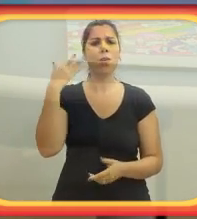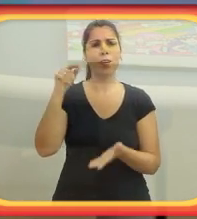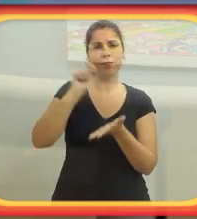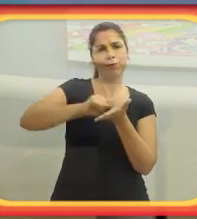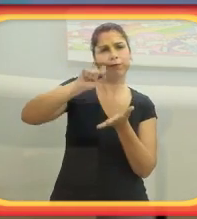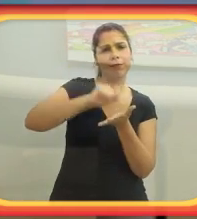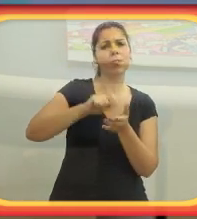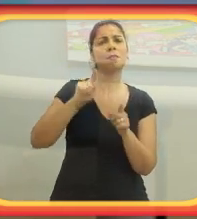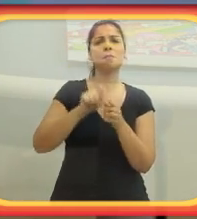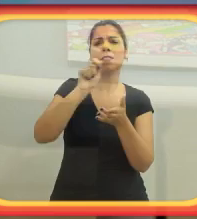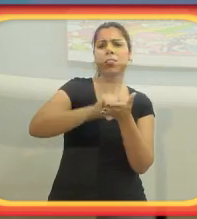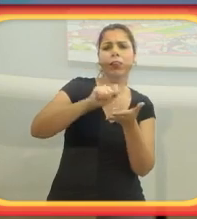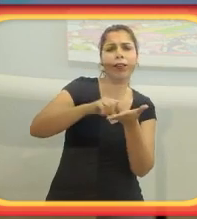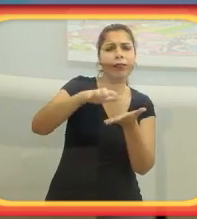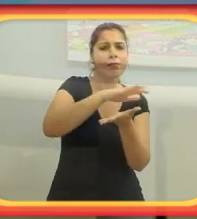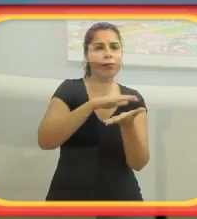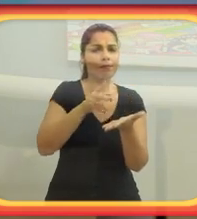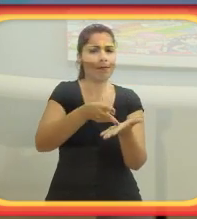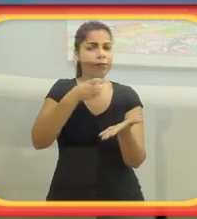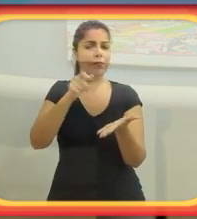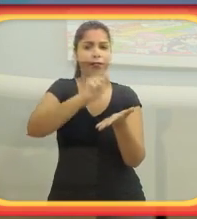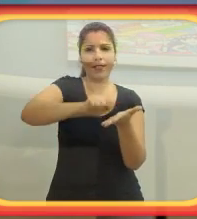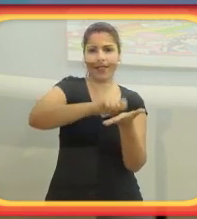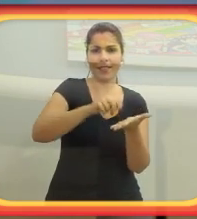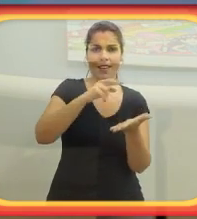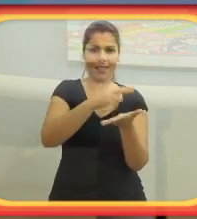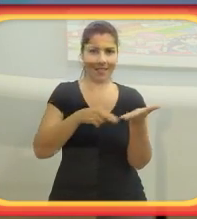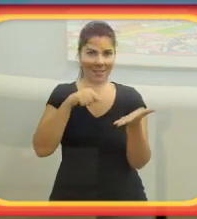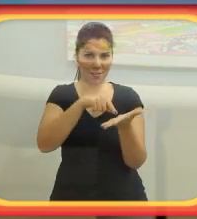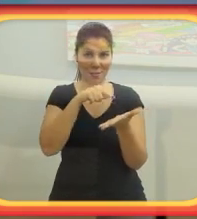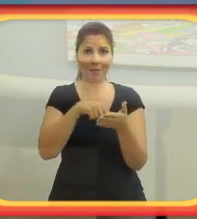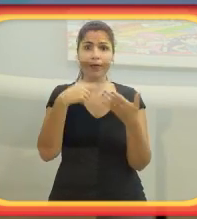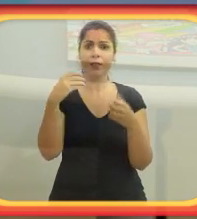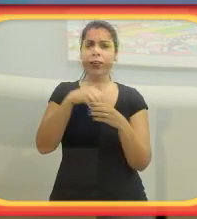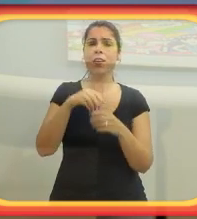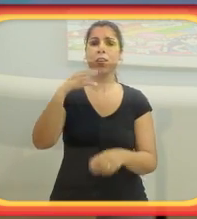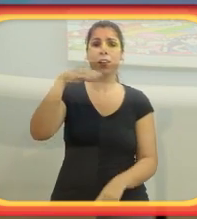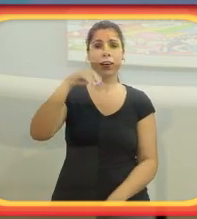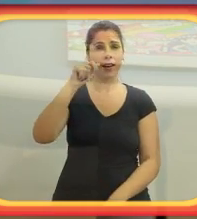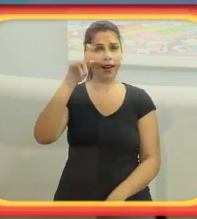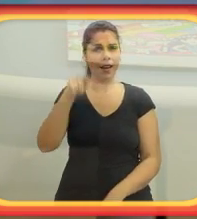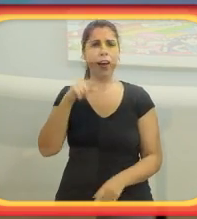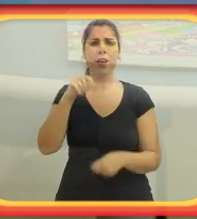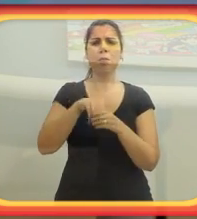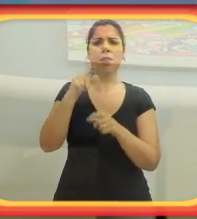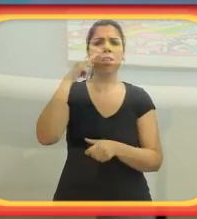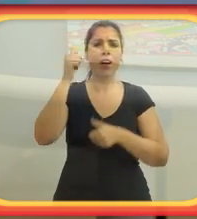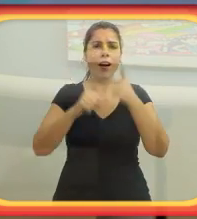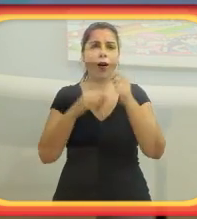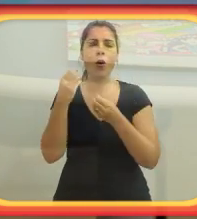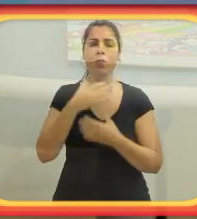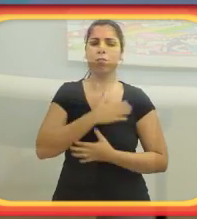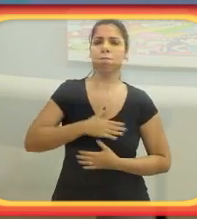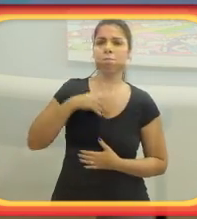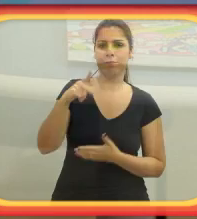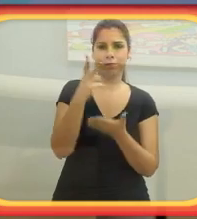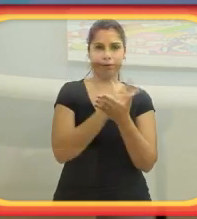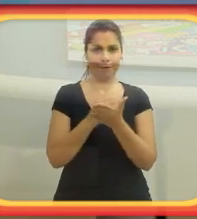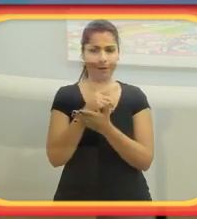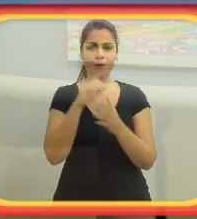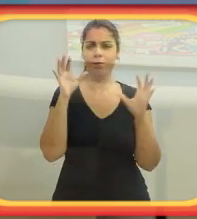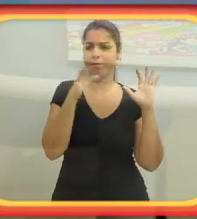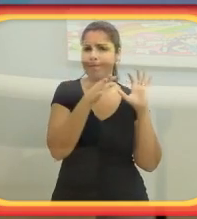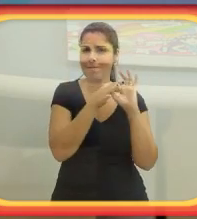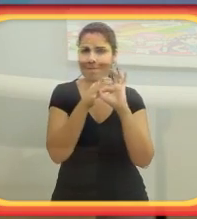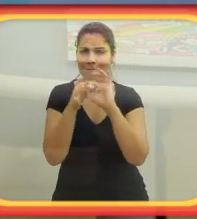são coisas mais abstratas, a Rafaela fazia os trabalhos em mangá. tá? Em vez dela escrever, descrever